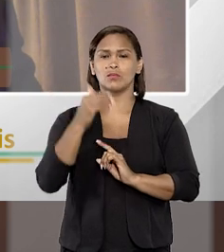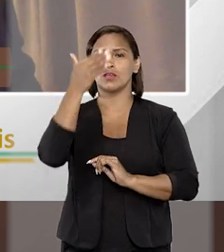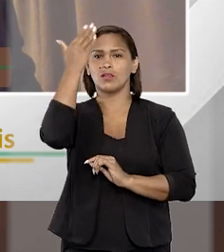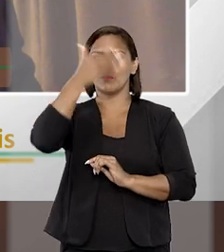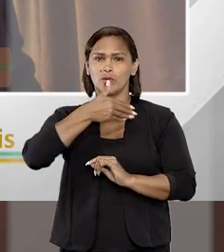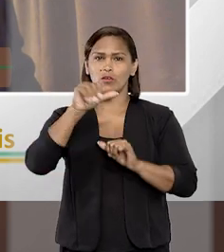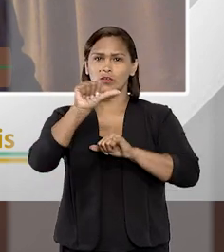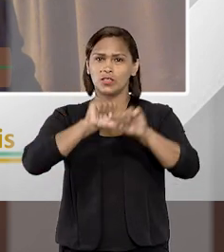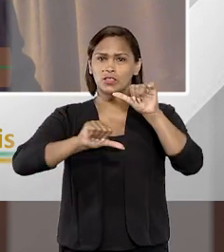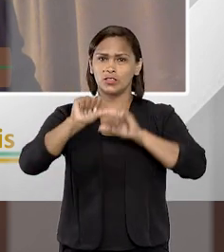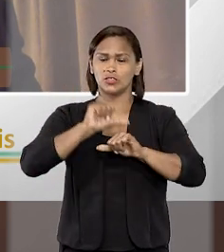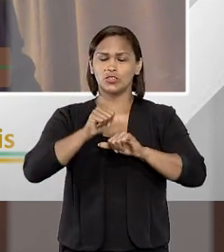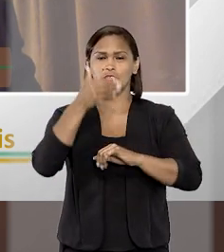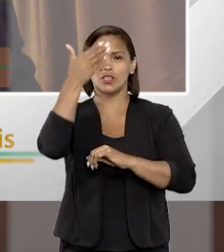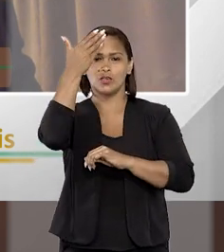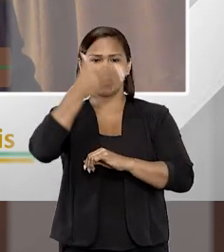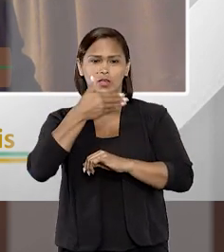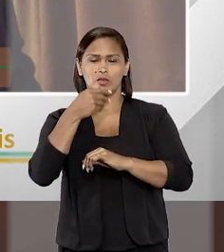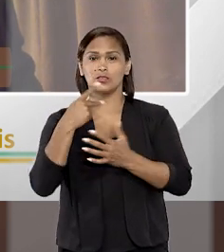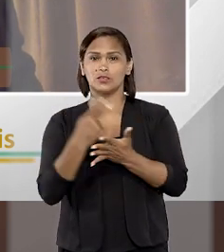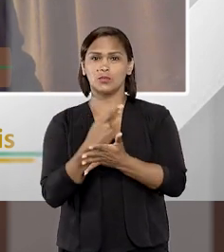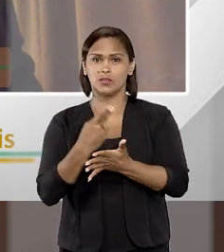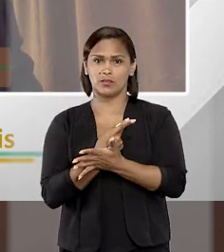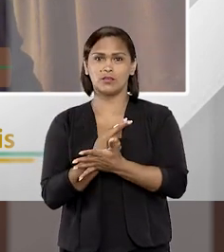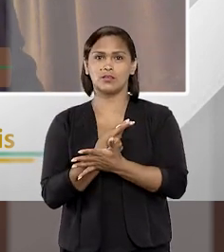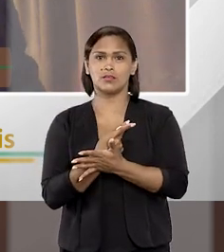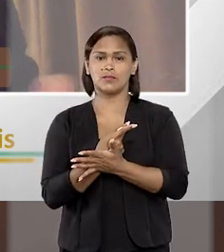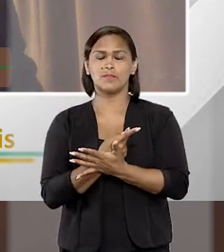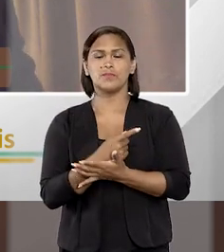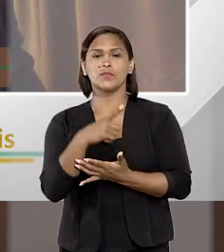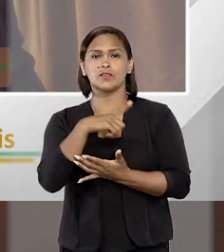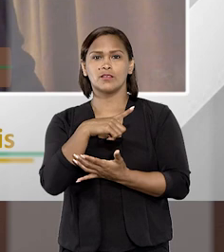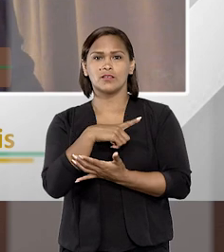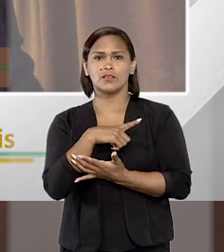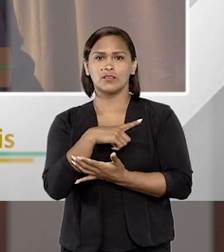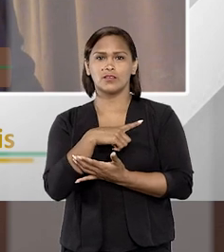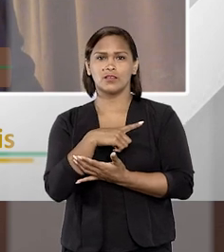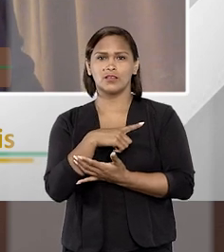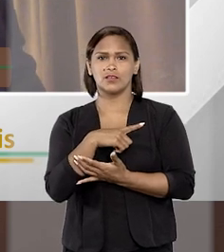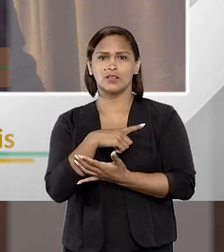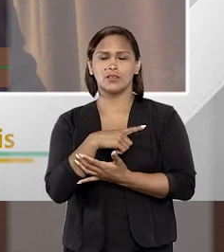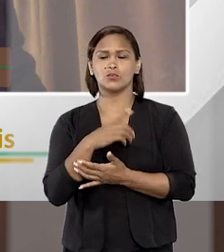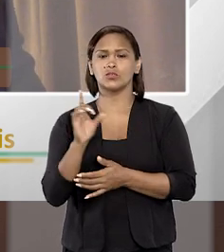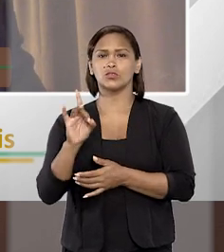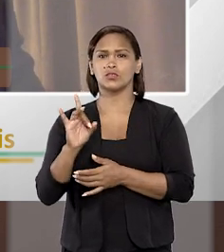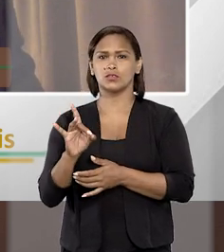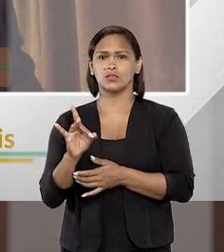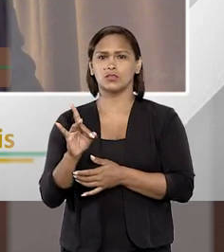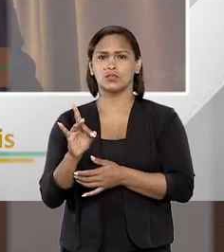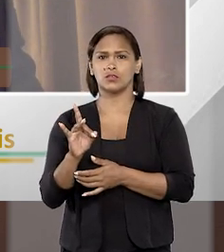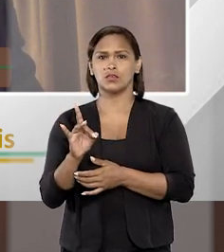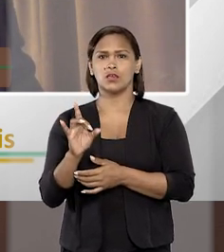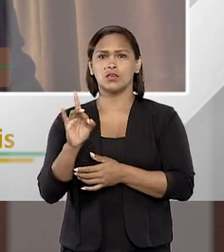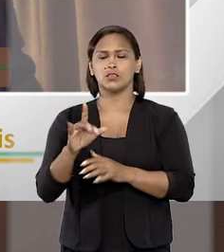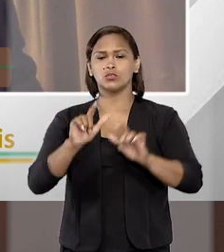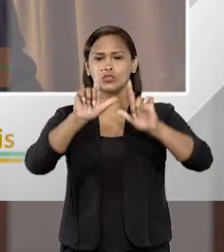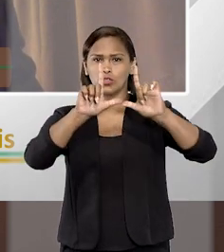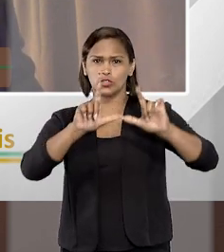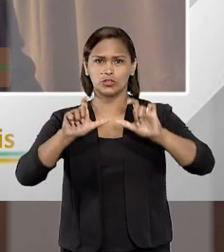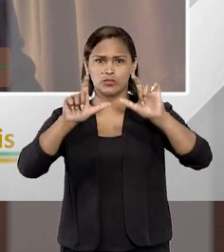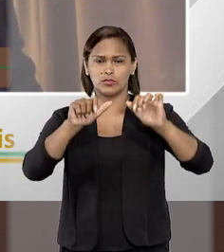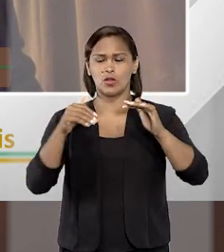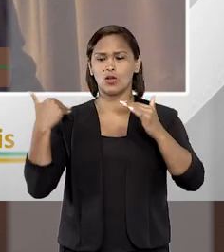prova e gerando Portanto o reconhecimento equivocado que nós temos imagens